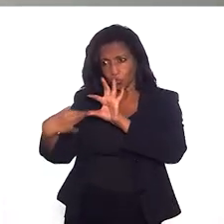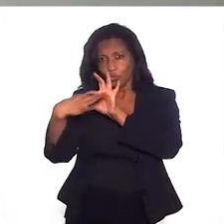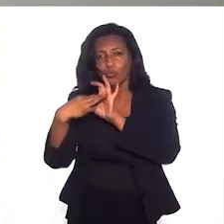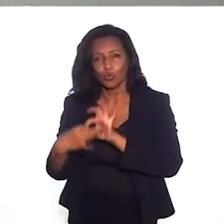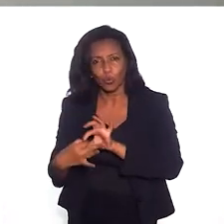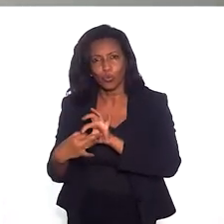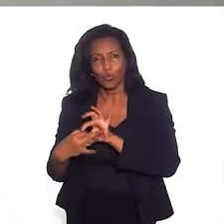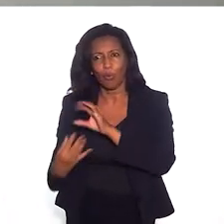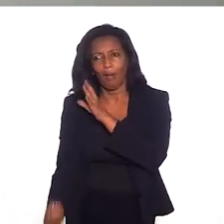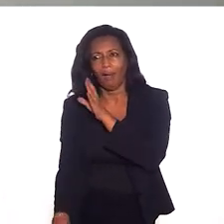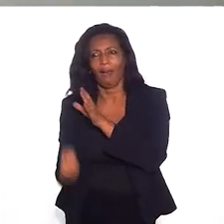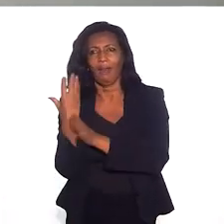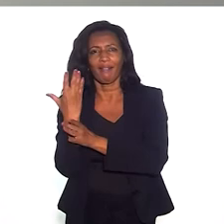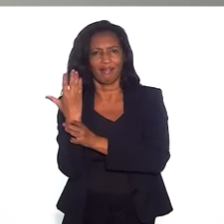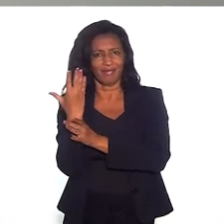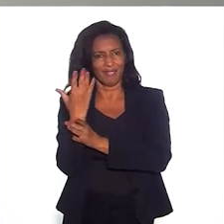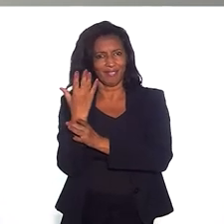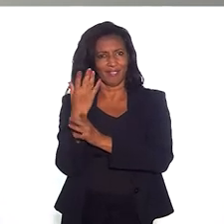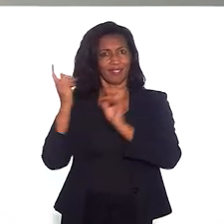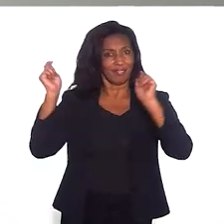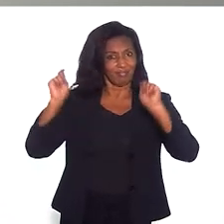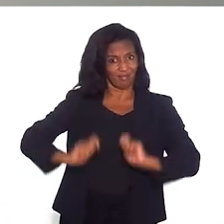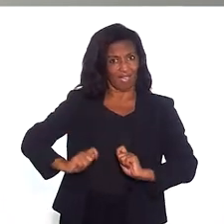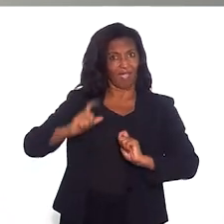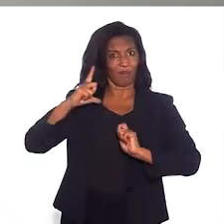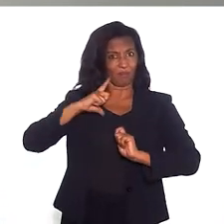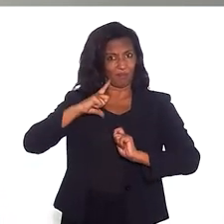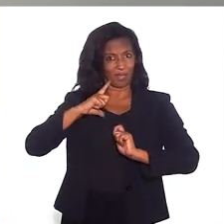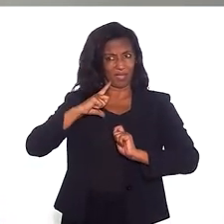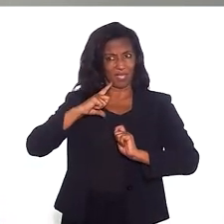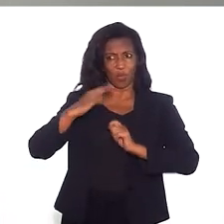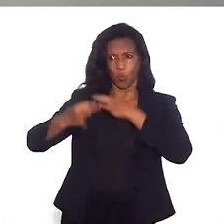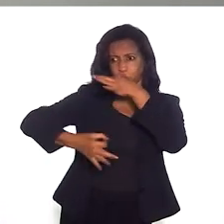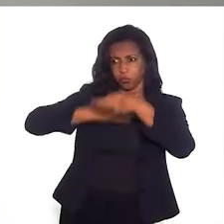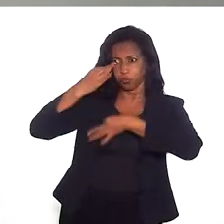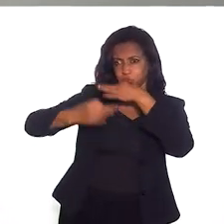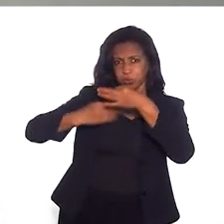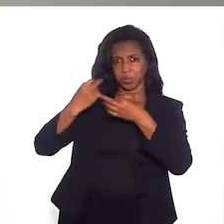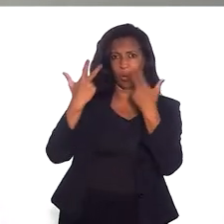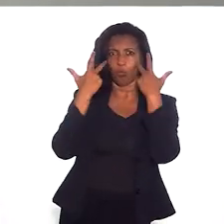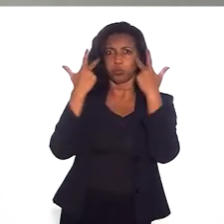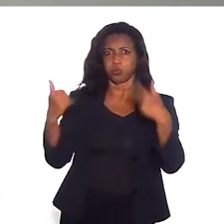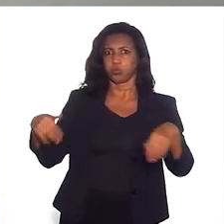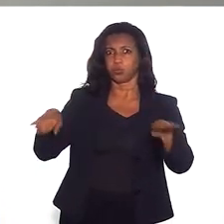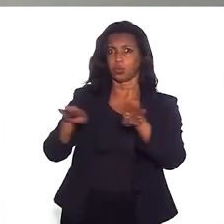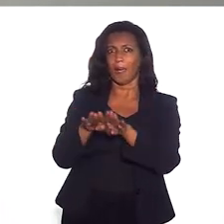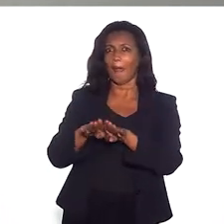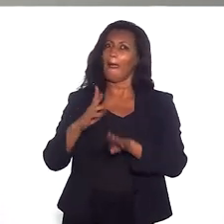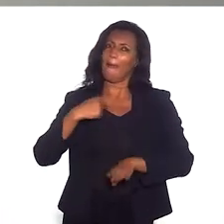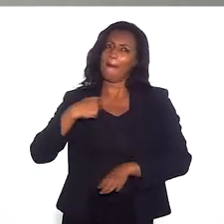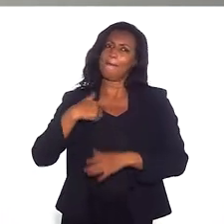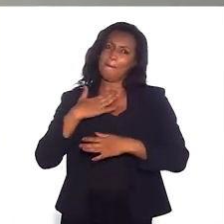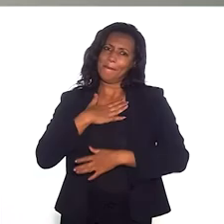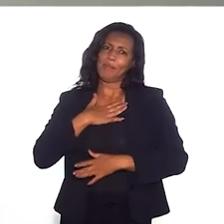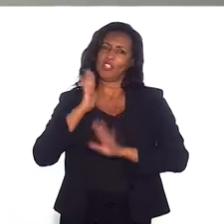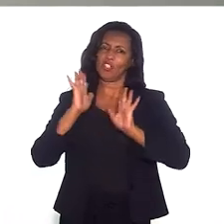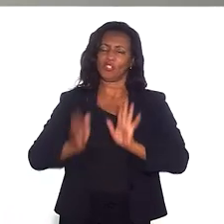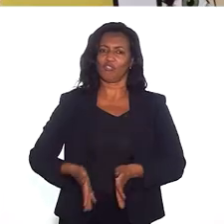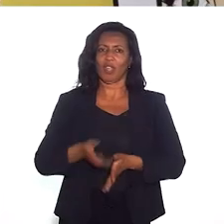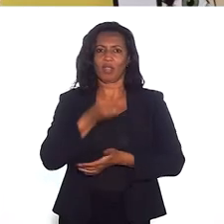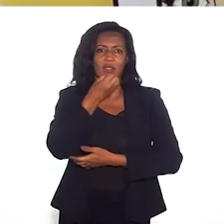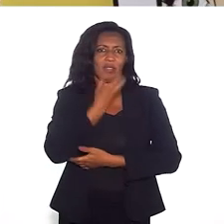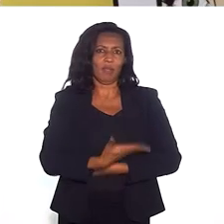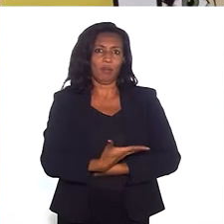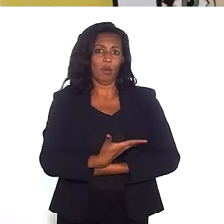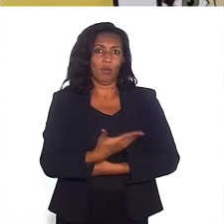construir algo junto. Se está querendo construir junto, se é possível a gente ter pautas em comum, aí sim, para mim está